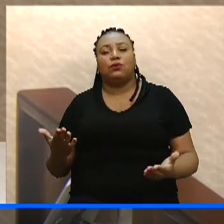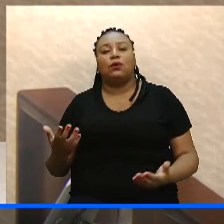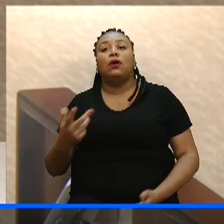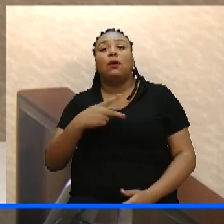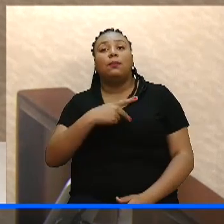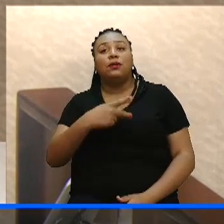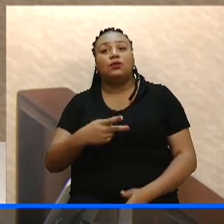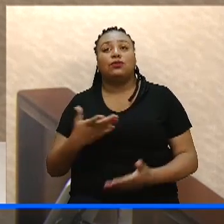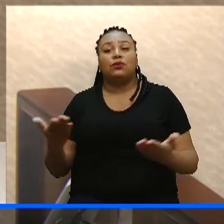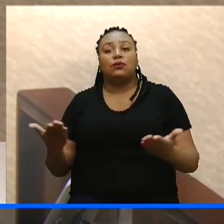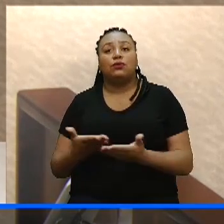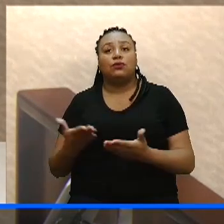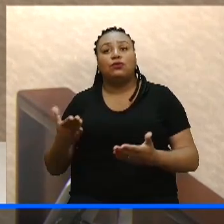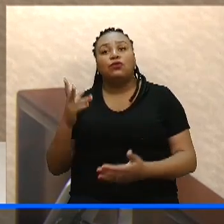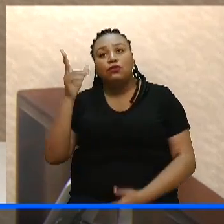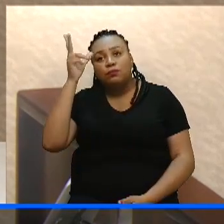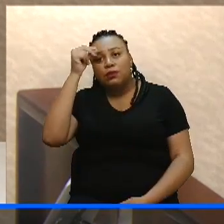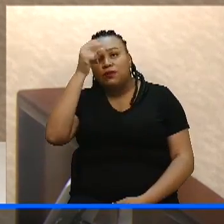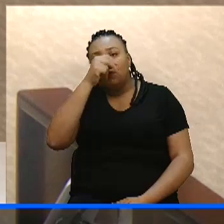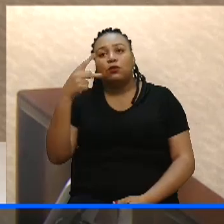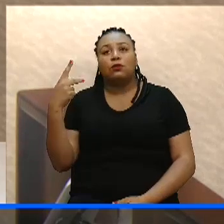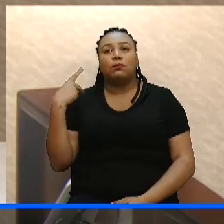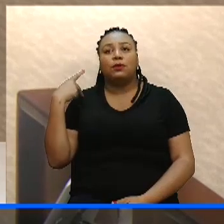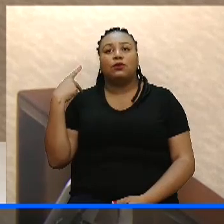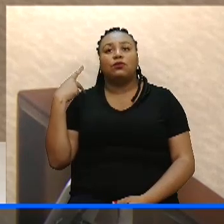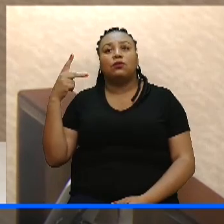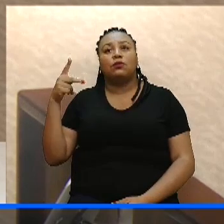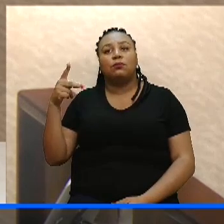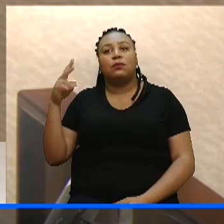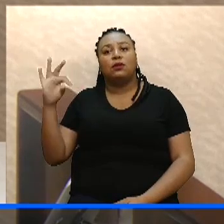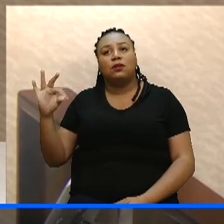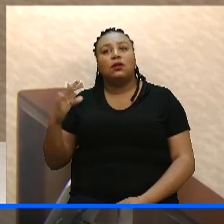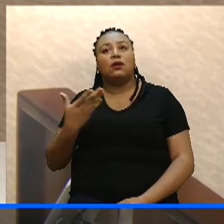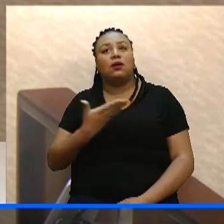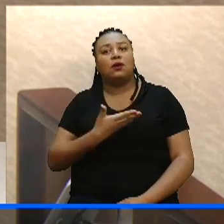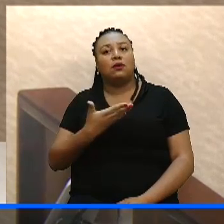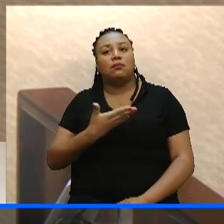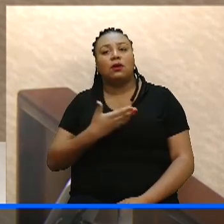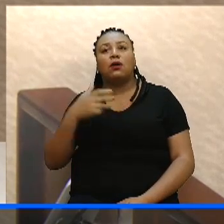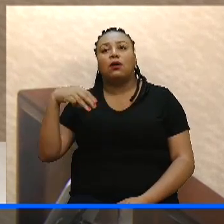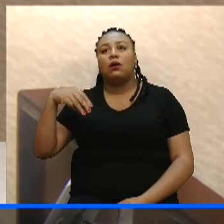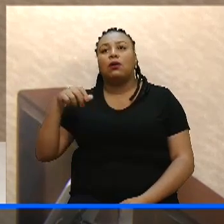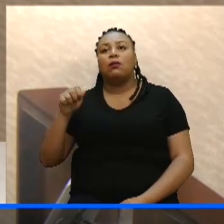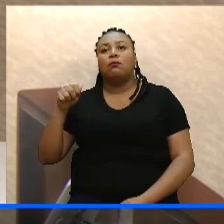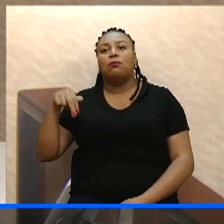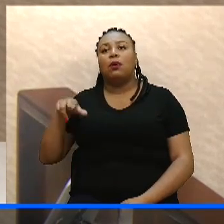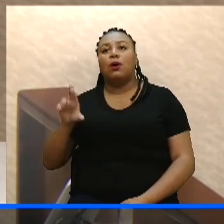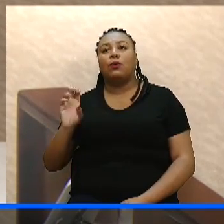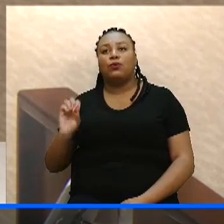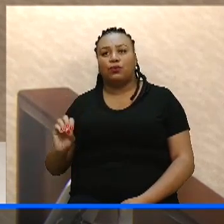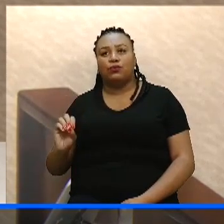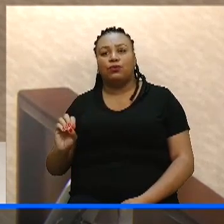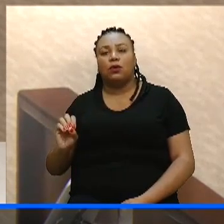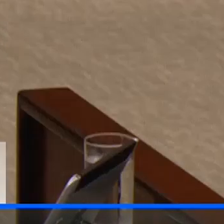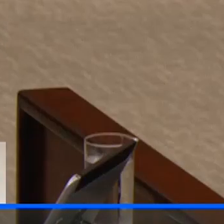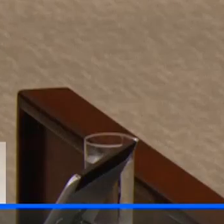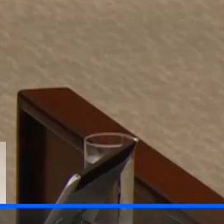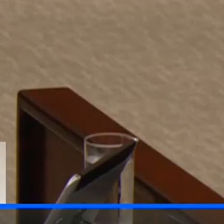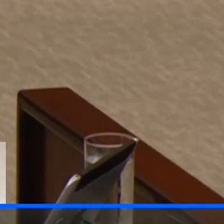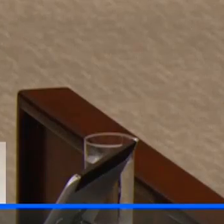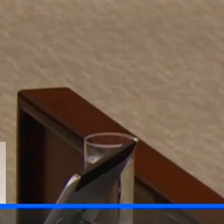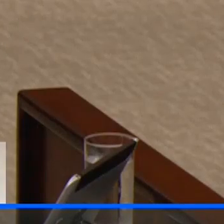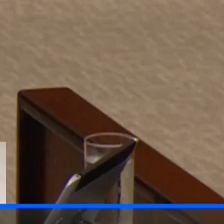atualmente por um prefeito do pt nosso amigo mauro nolasco já foi